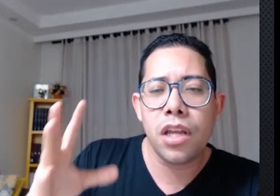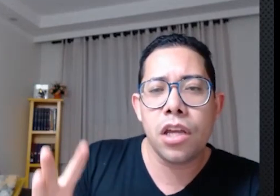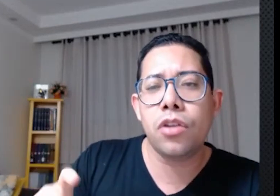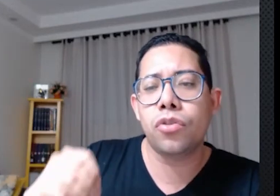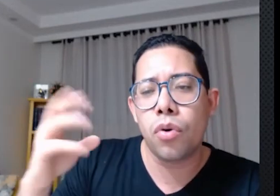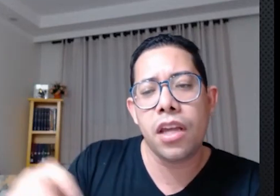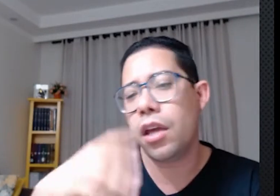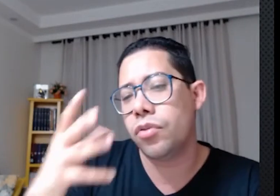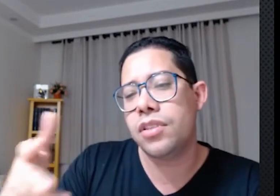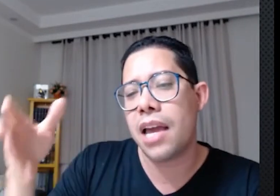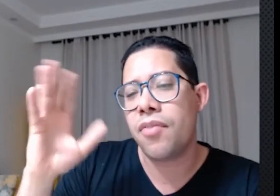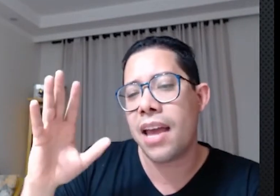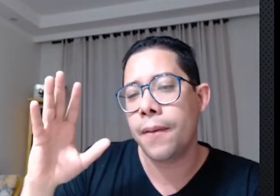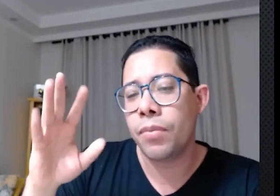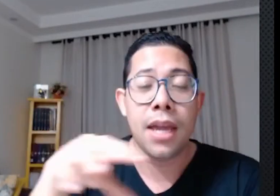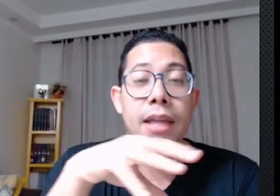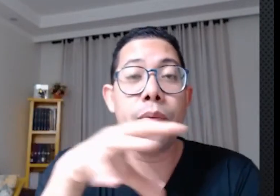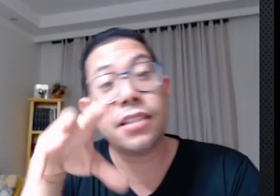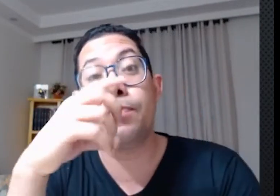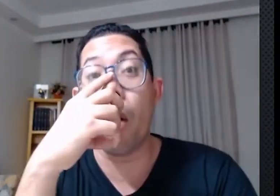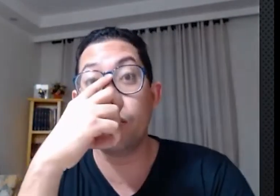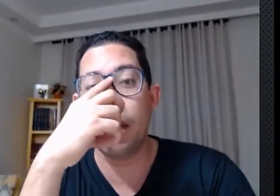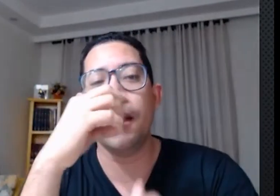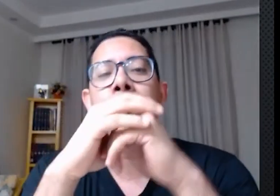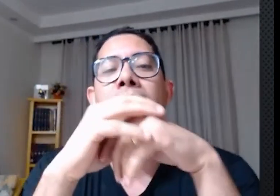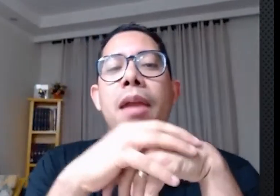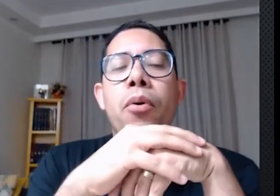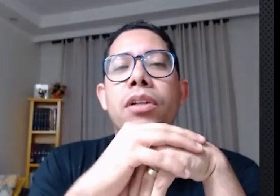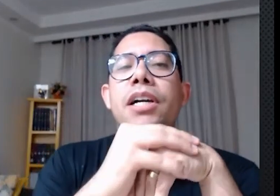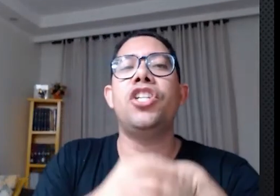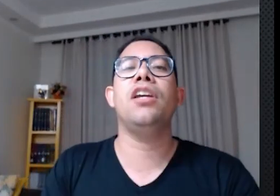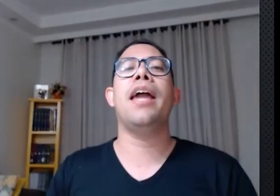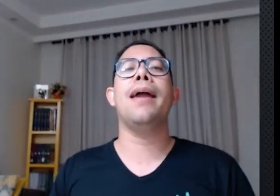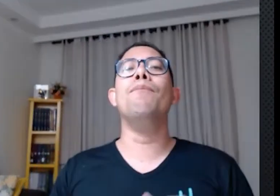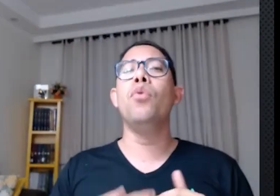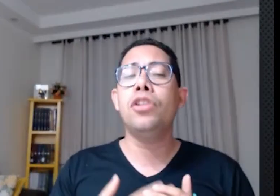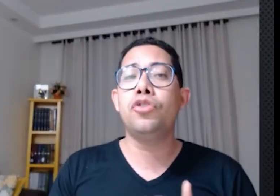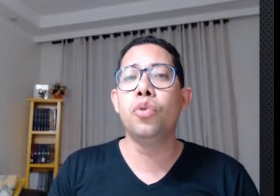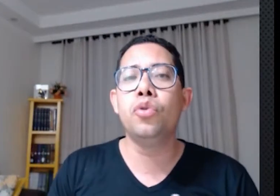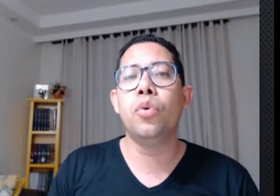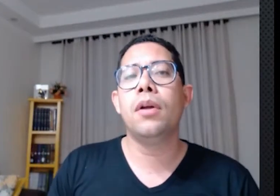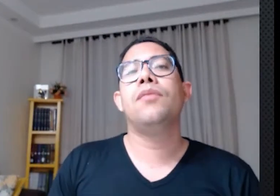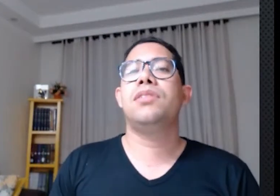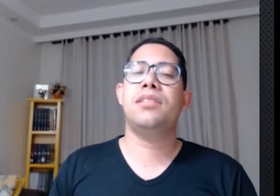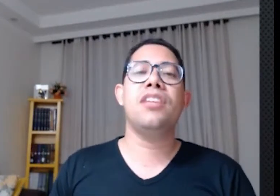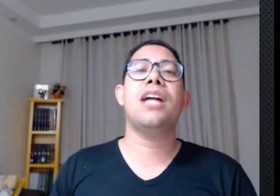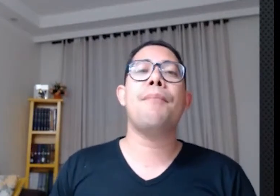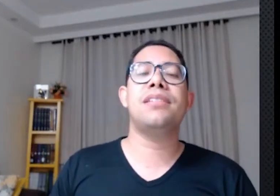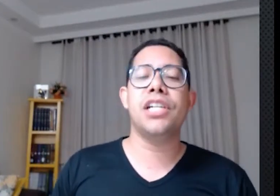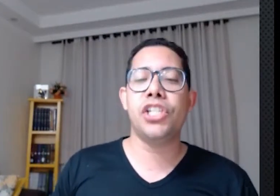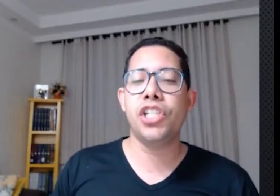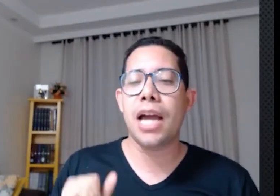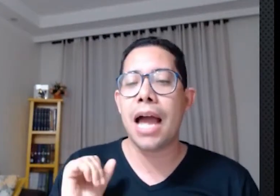Romanos, Coríntios, e aí vai. Então esse ponto aí é importante, muito estudo, você se